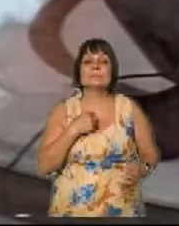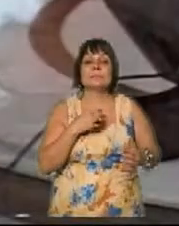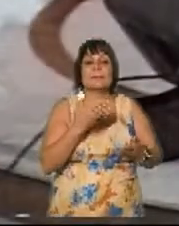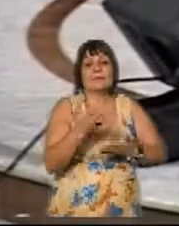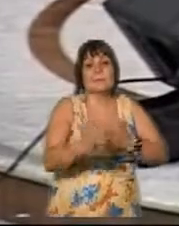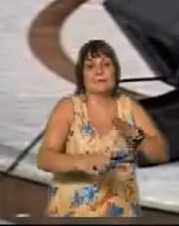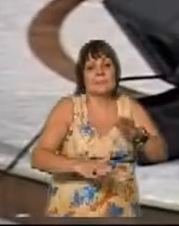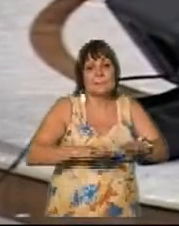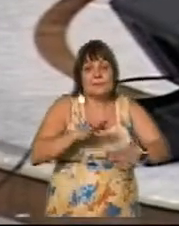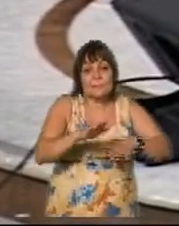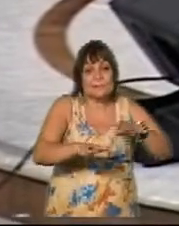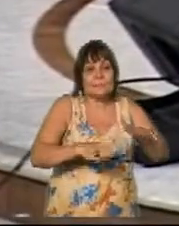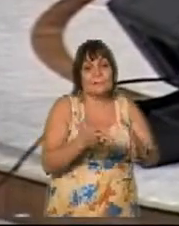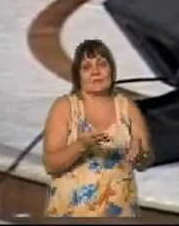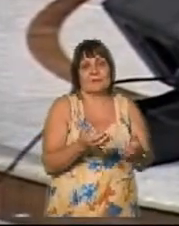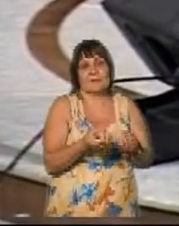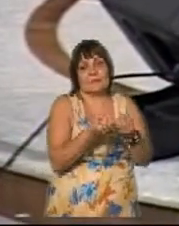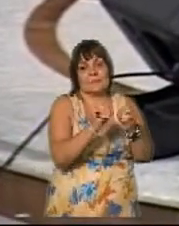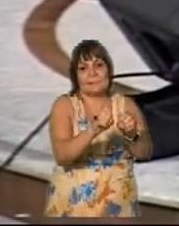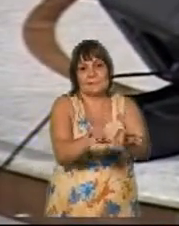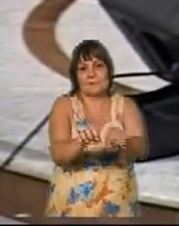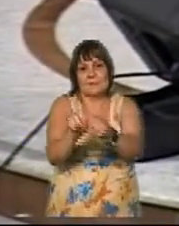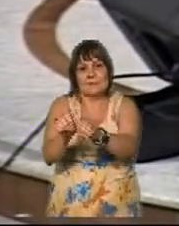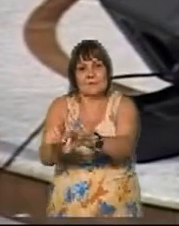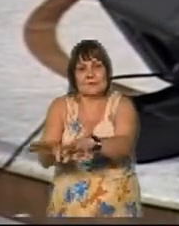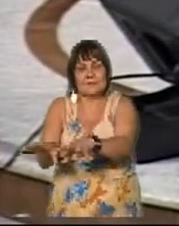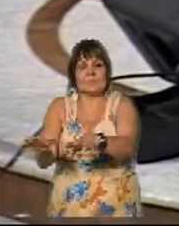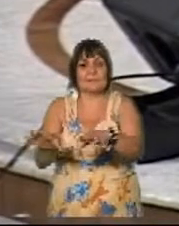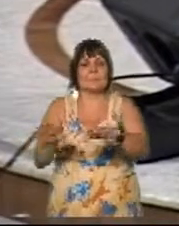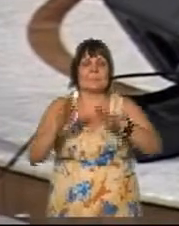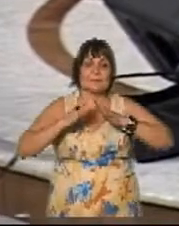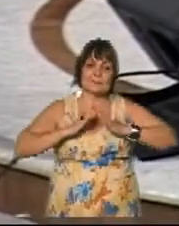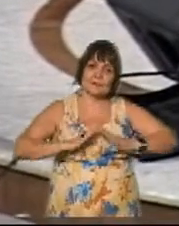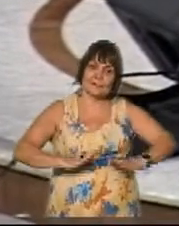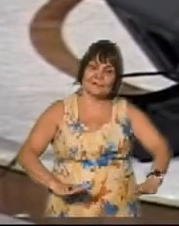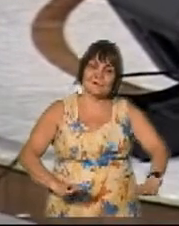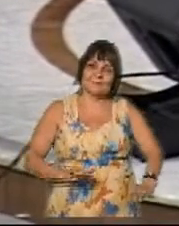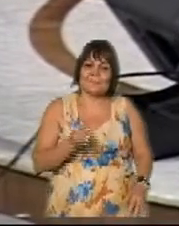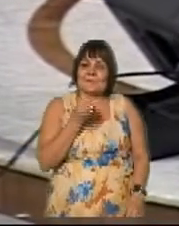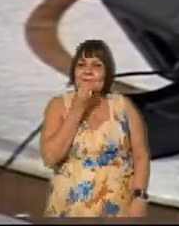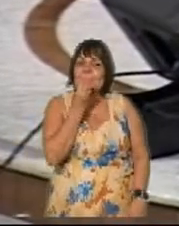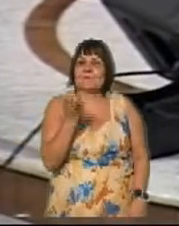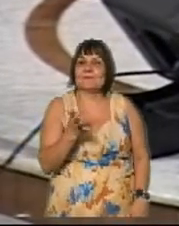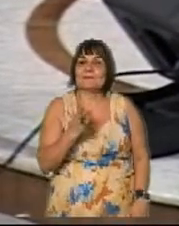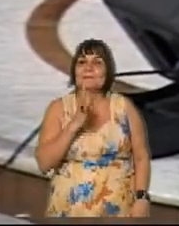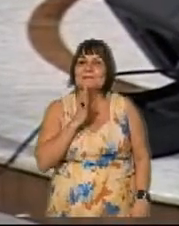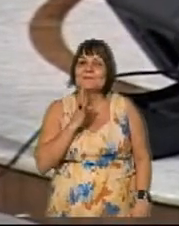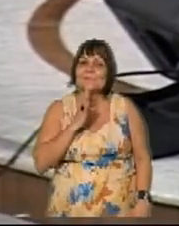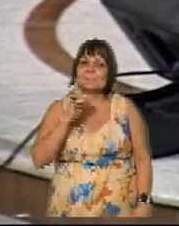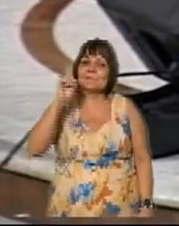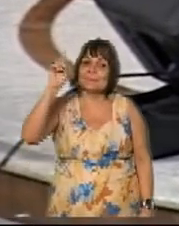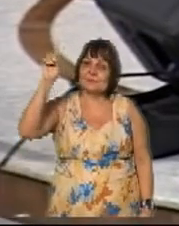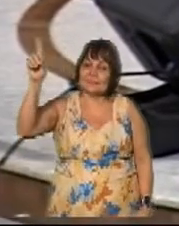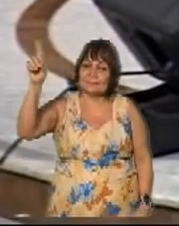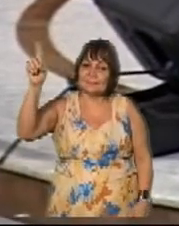apacentadas e servidas. Que privilégio nós temos de te conhecer, poder mergulhar